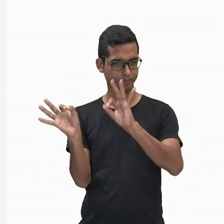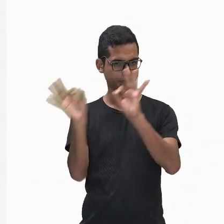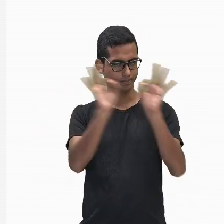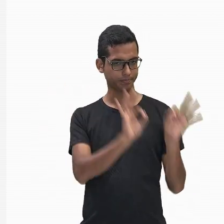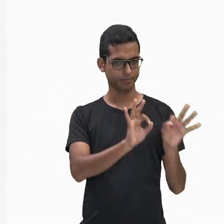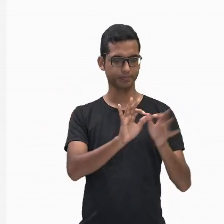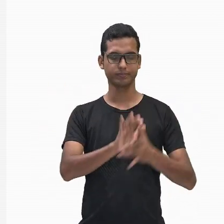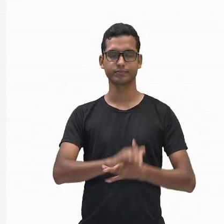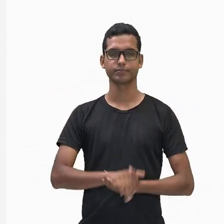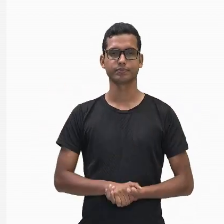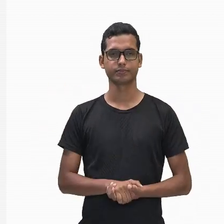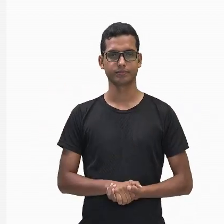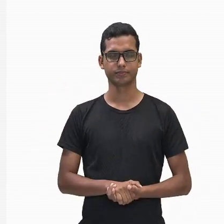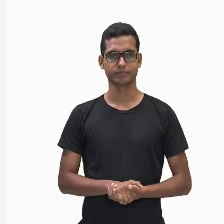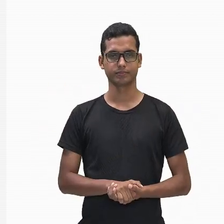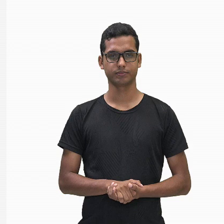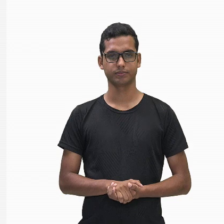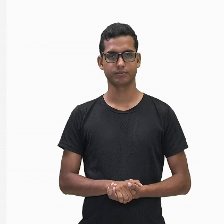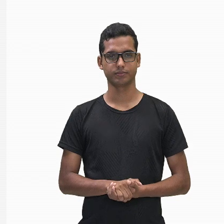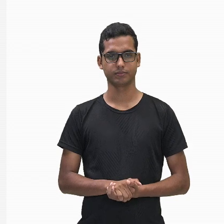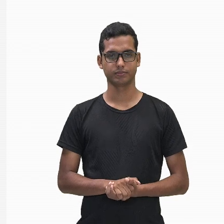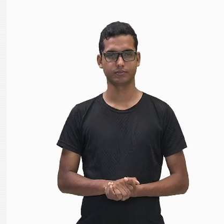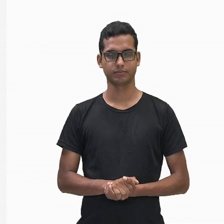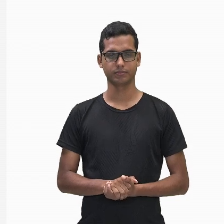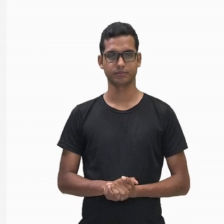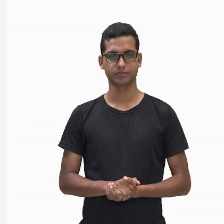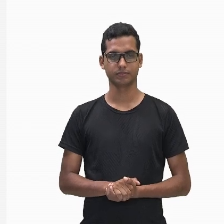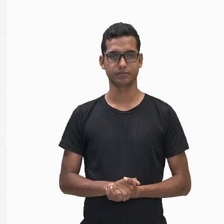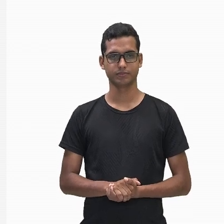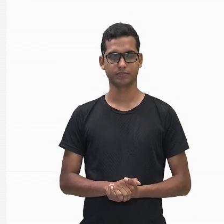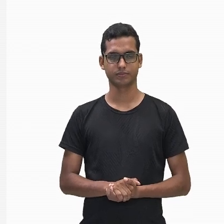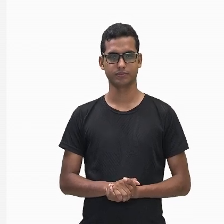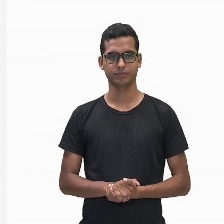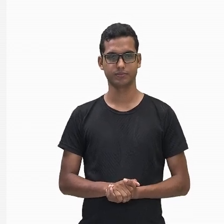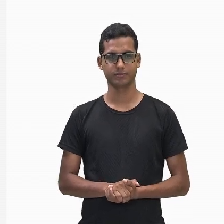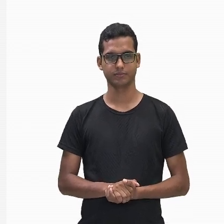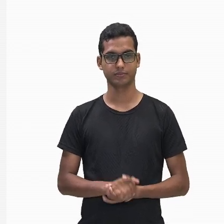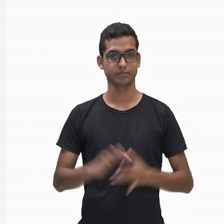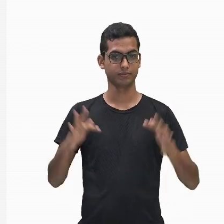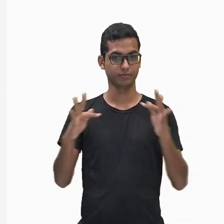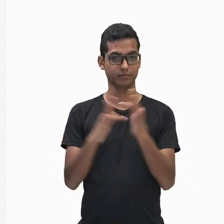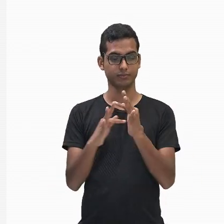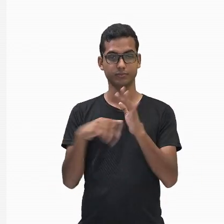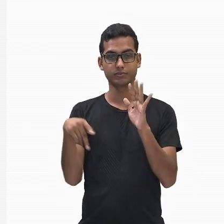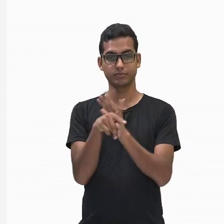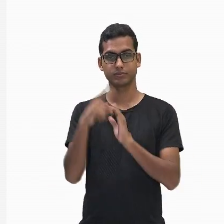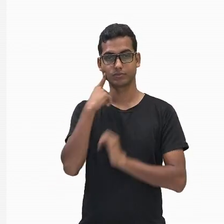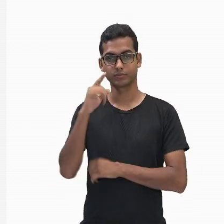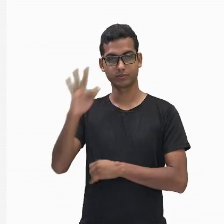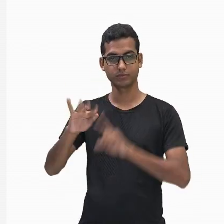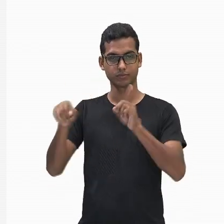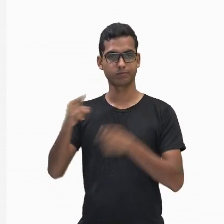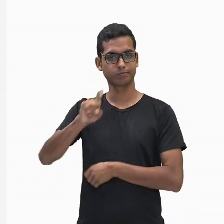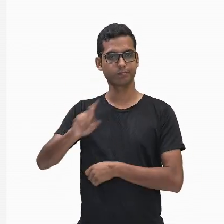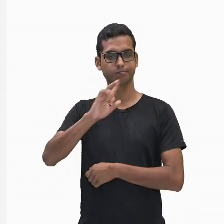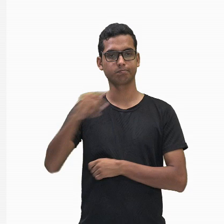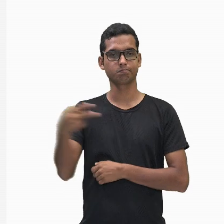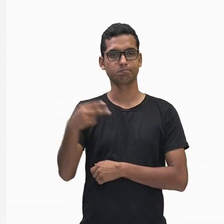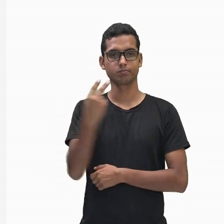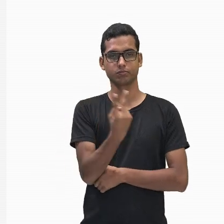tá aí, um exemplo de uma função polinomial de terceiro grau, olha só. f de x igual a 2x ao